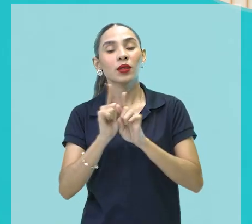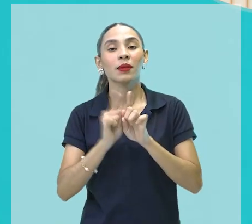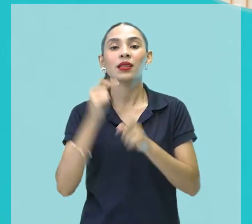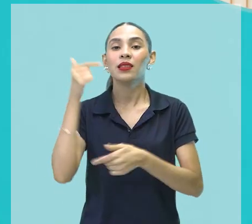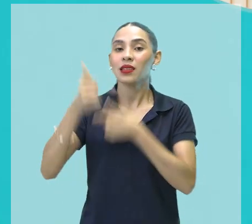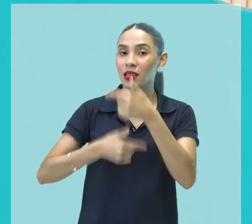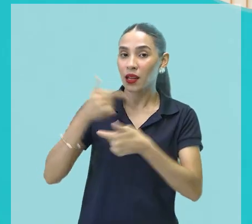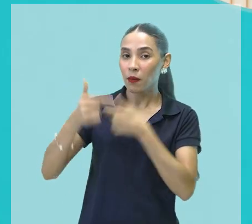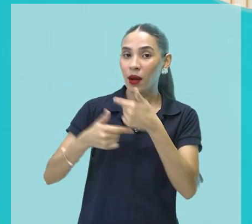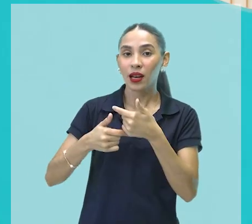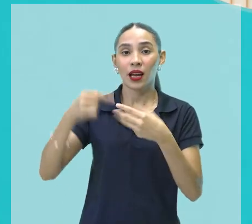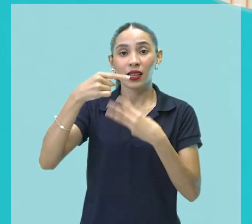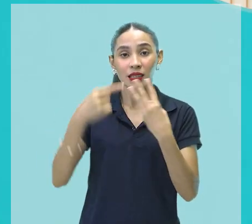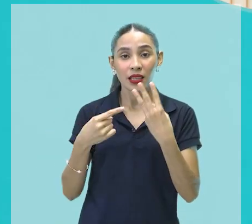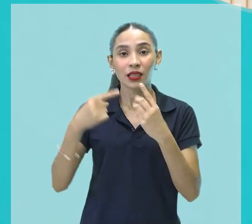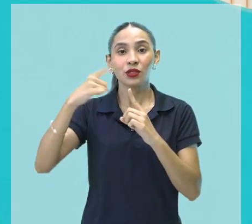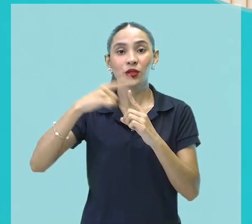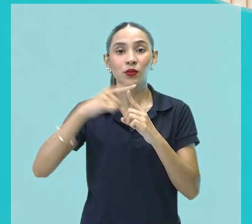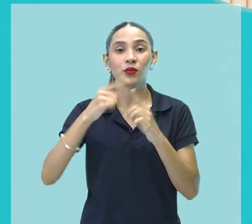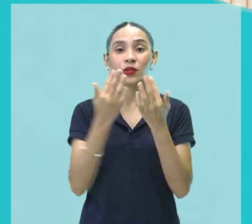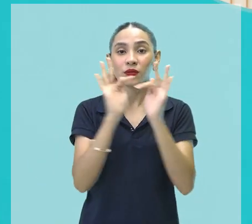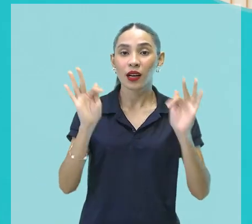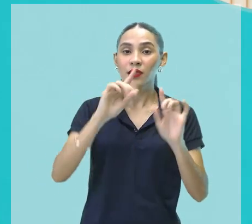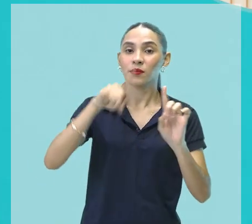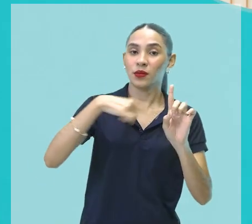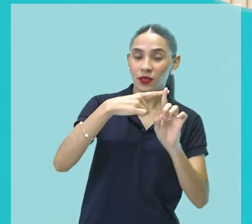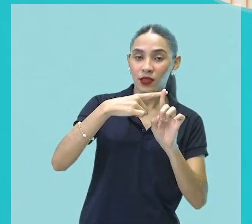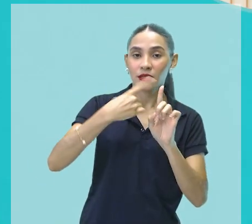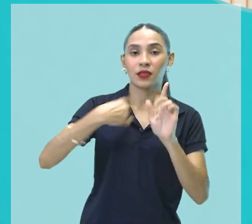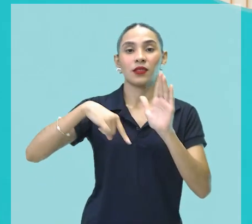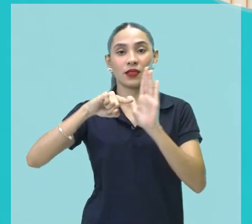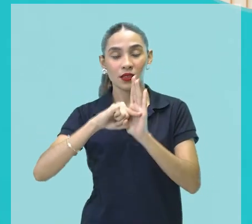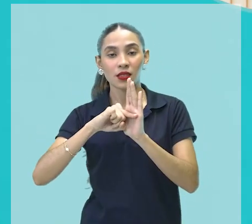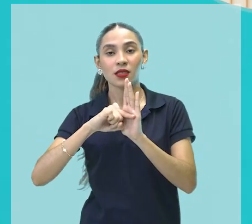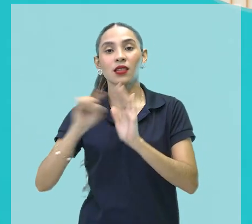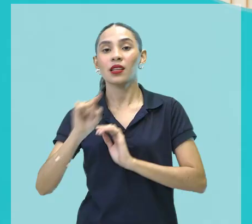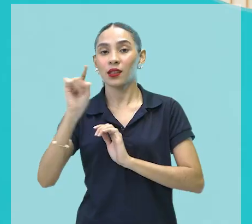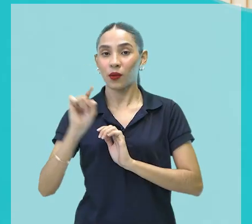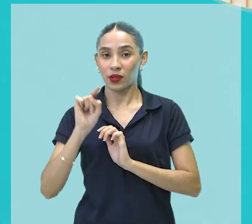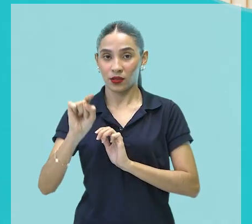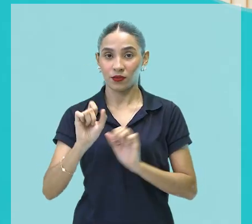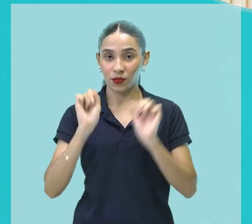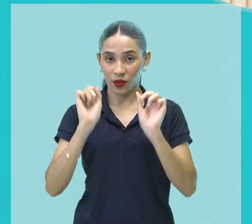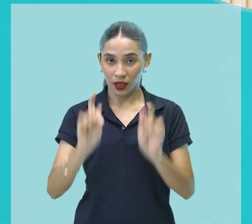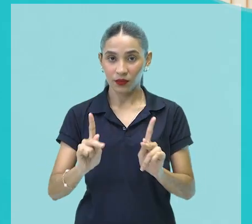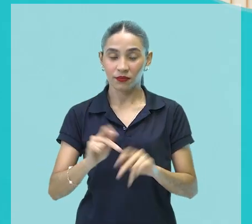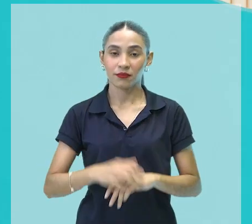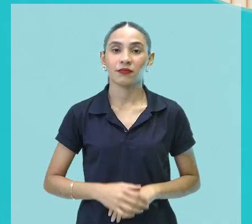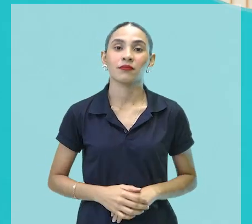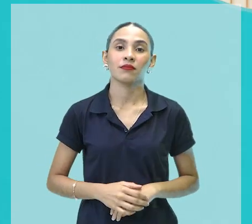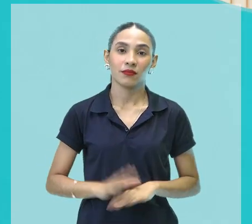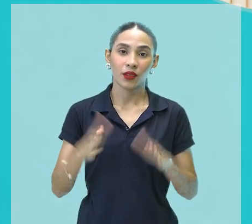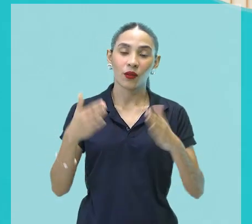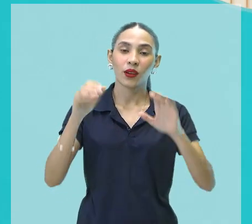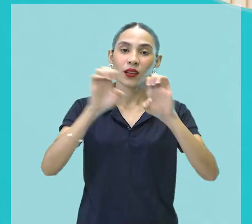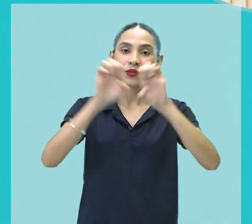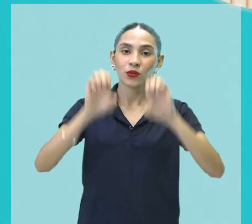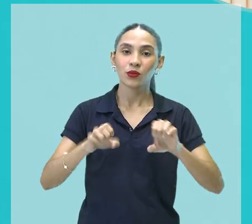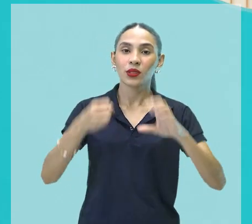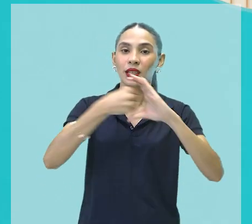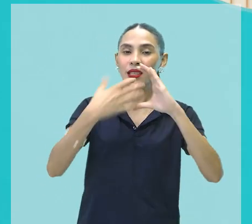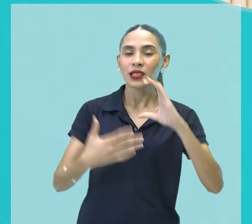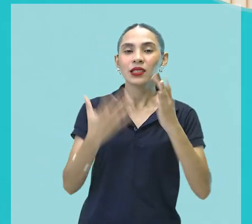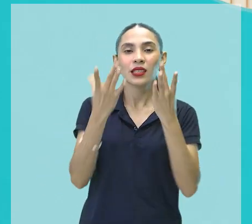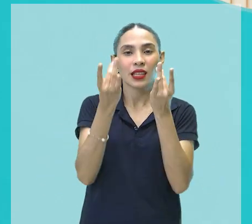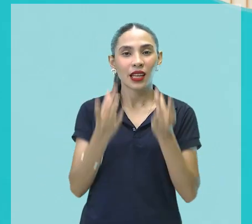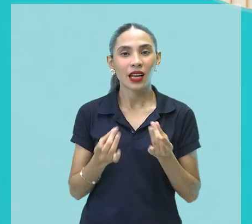trabalhar esses três tipos de frase, afirmativa, negativa e interrogativa, tá certo? Com as suas características que são tão